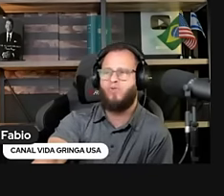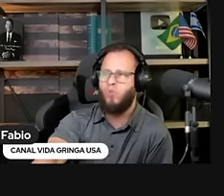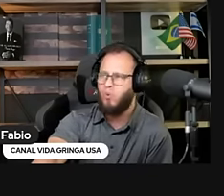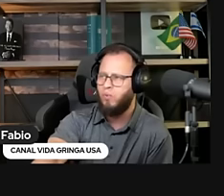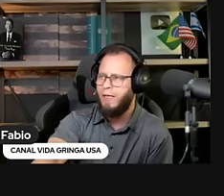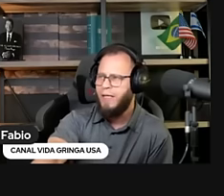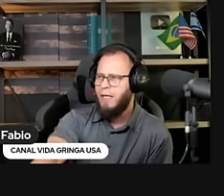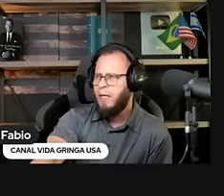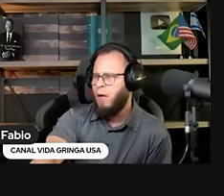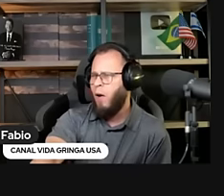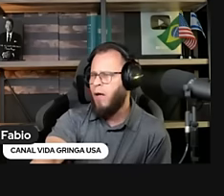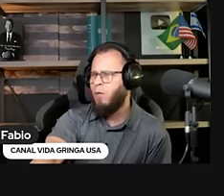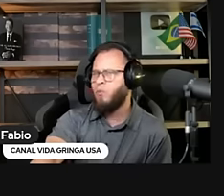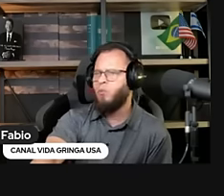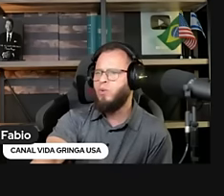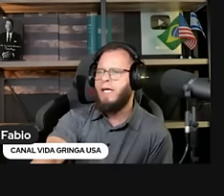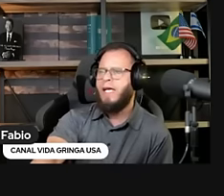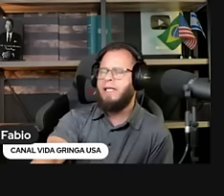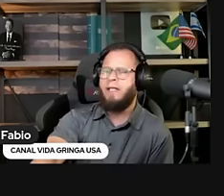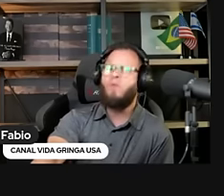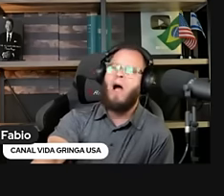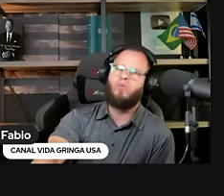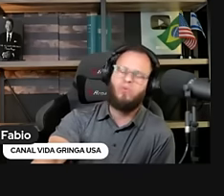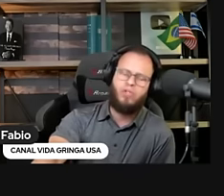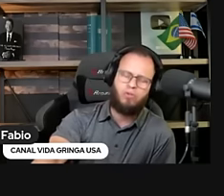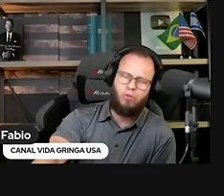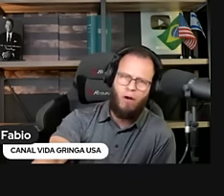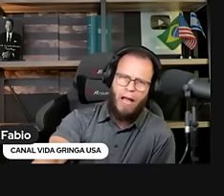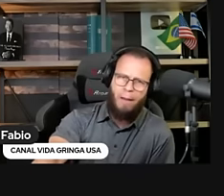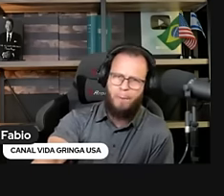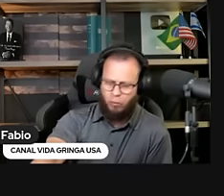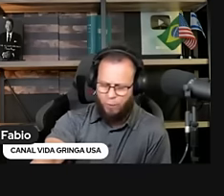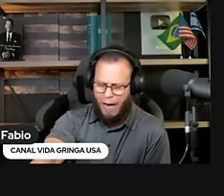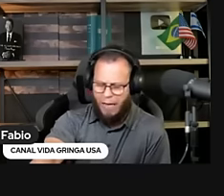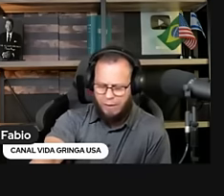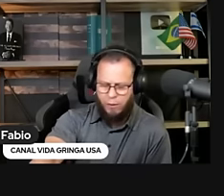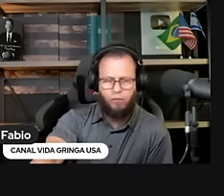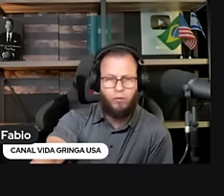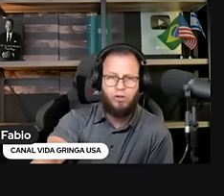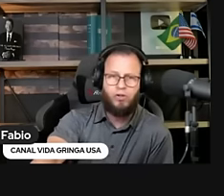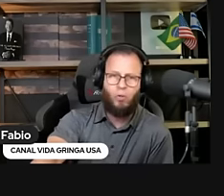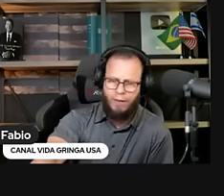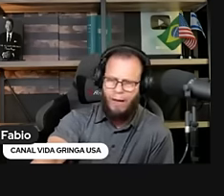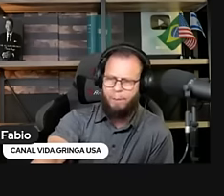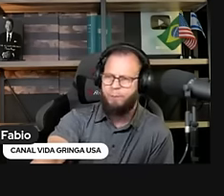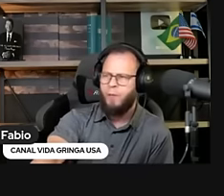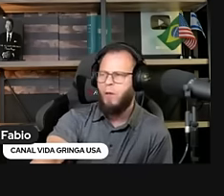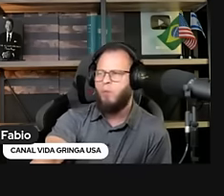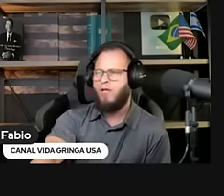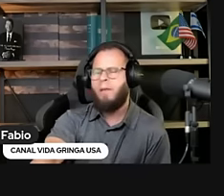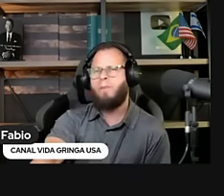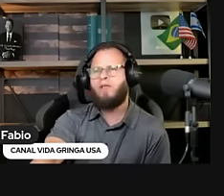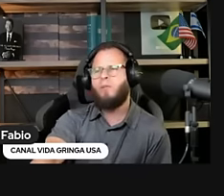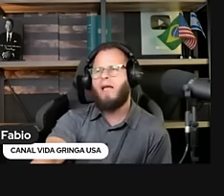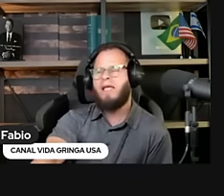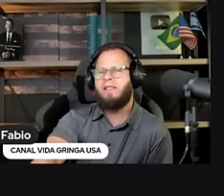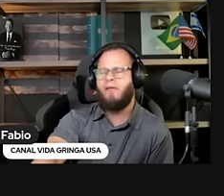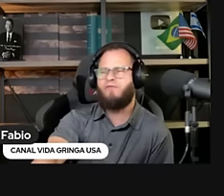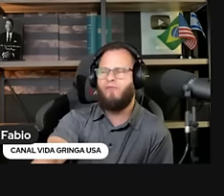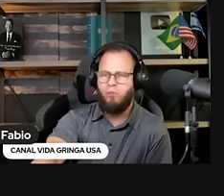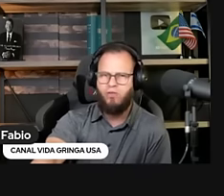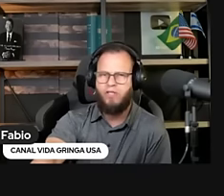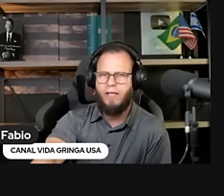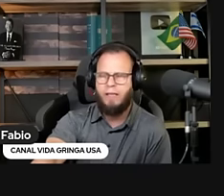diz Guzzo. Olha, o Lula, ele não autodestrói a Petrobras. Eu vou discordar. Porque a Petrobras